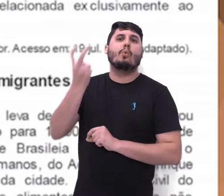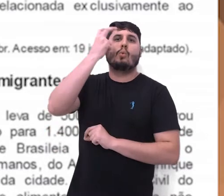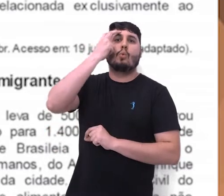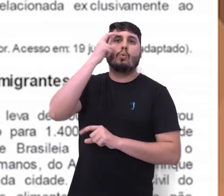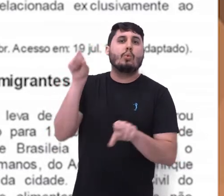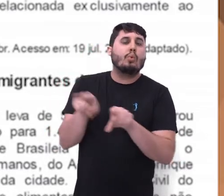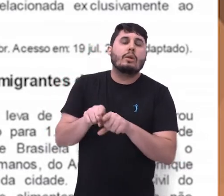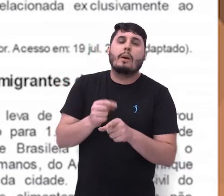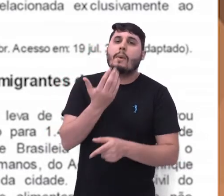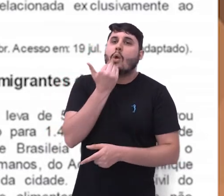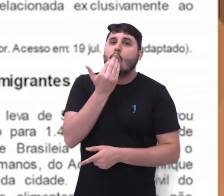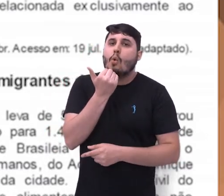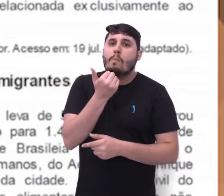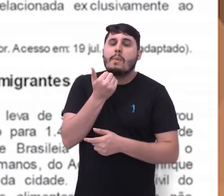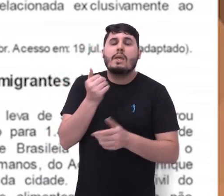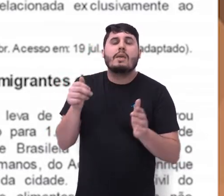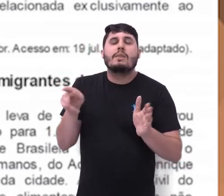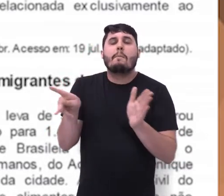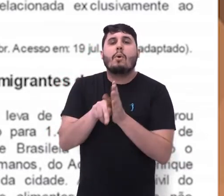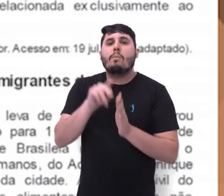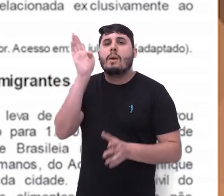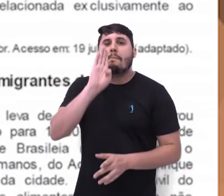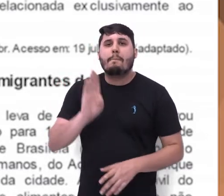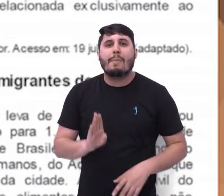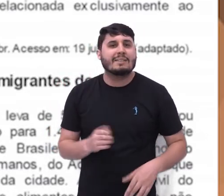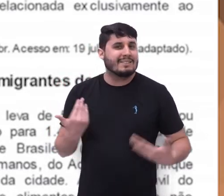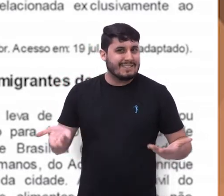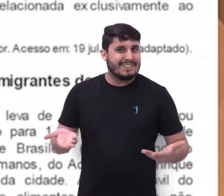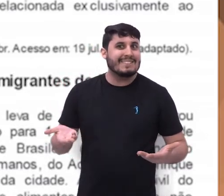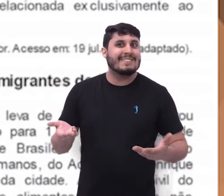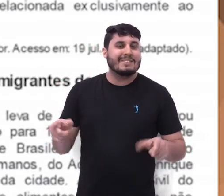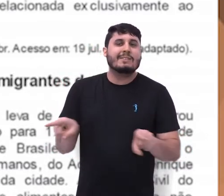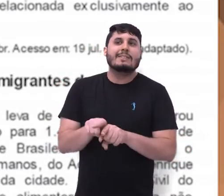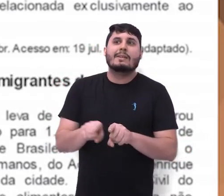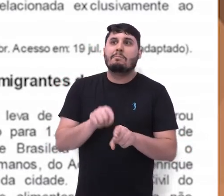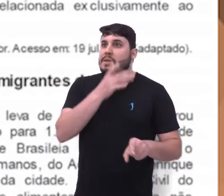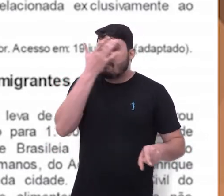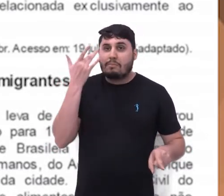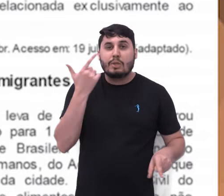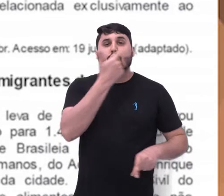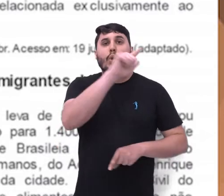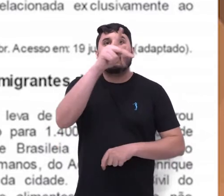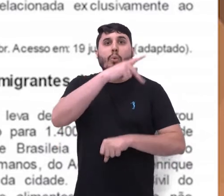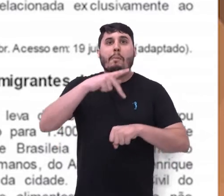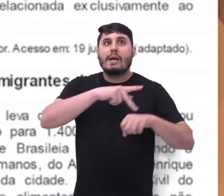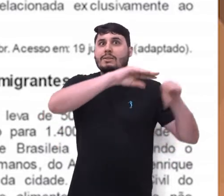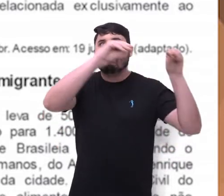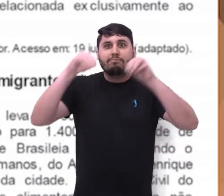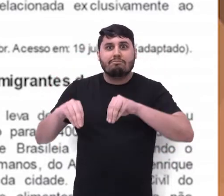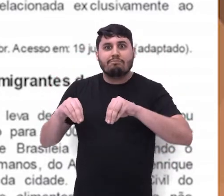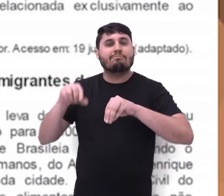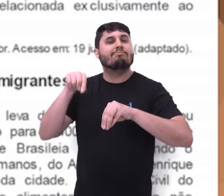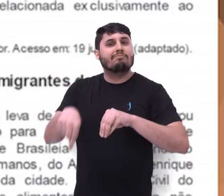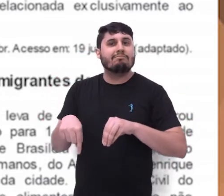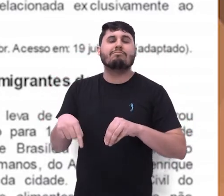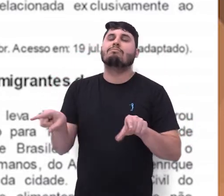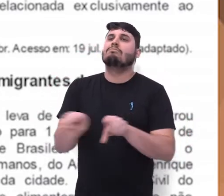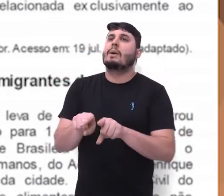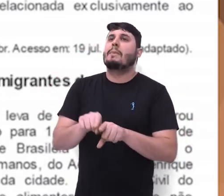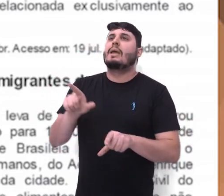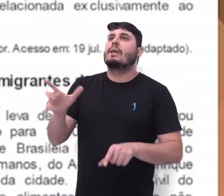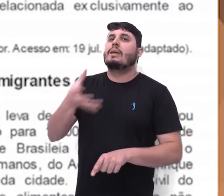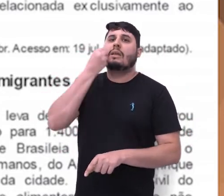brasileira, a culinária brasileira e deles, dos imigrantes que aqui chegaram, o Brasil